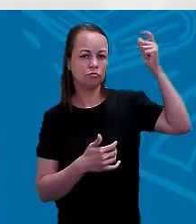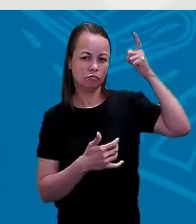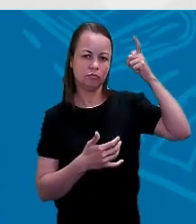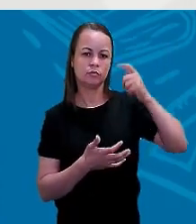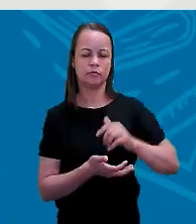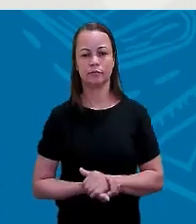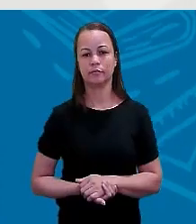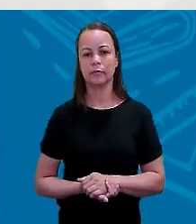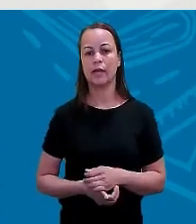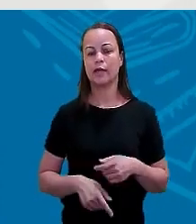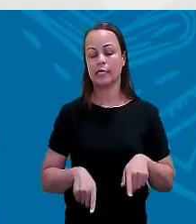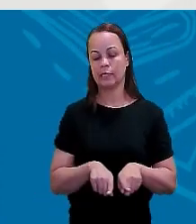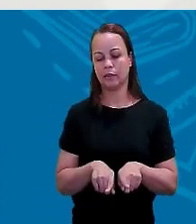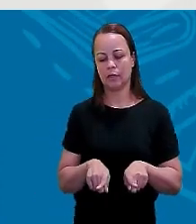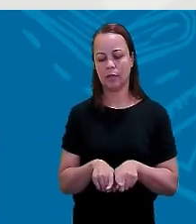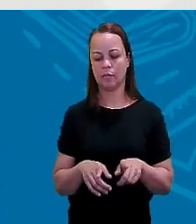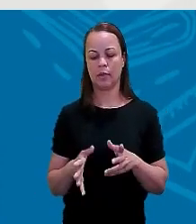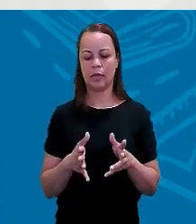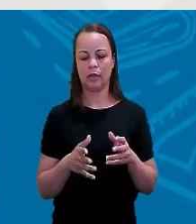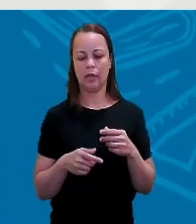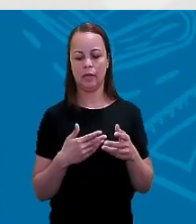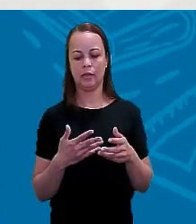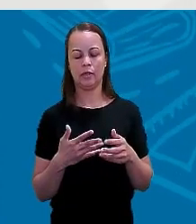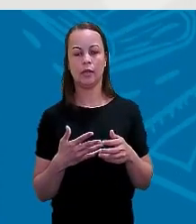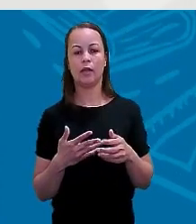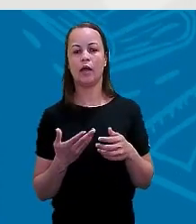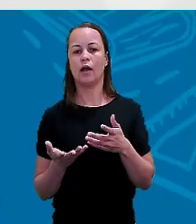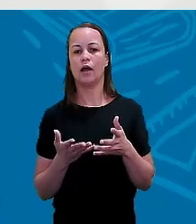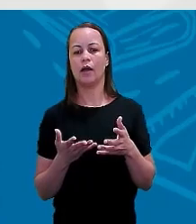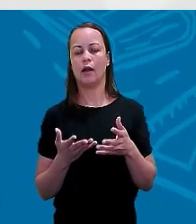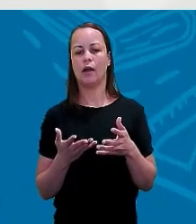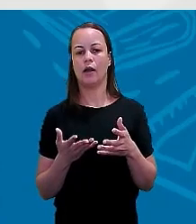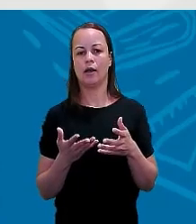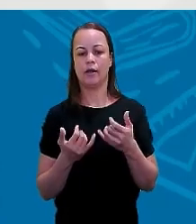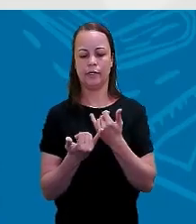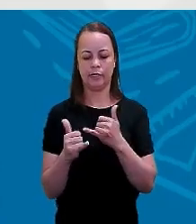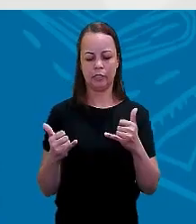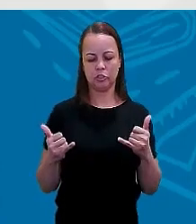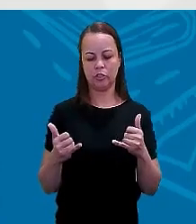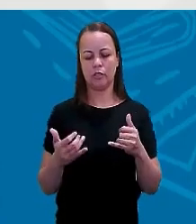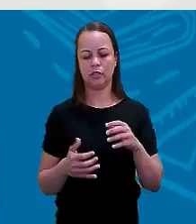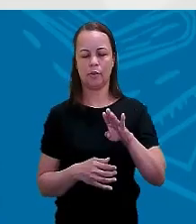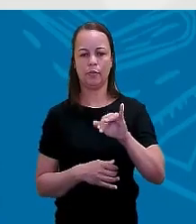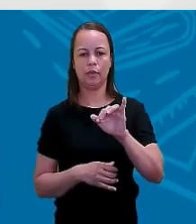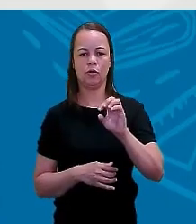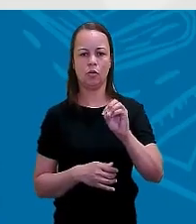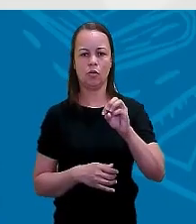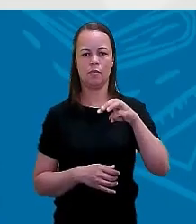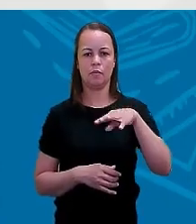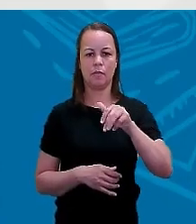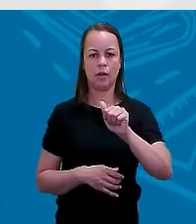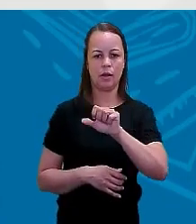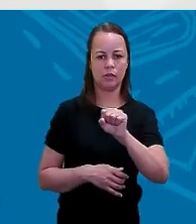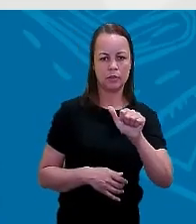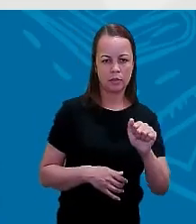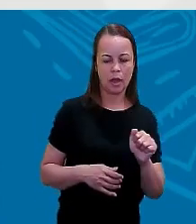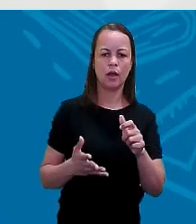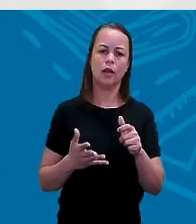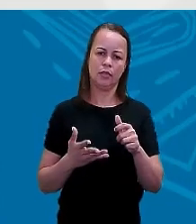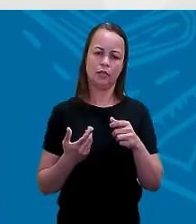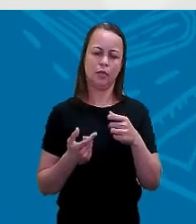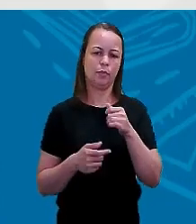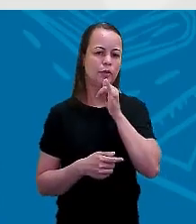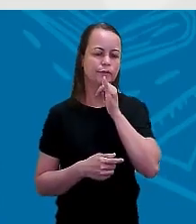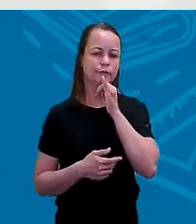também a energia proveniente da biomassa, como, por exemplo, a cana-de-açúcar, que é muito